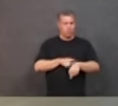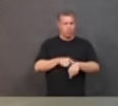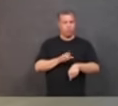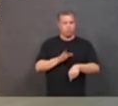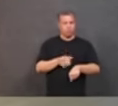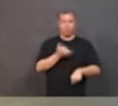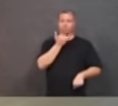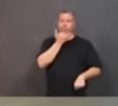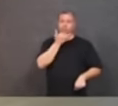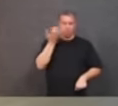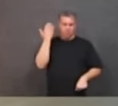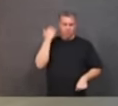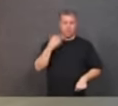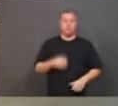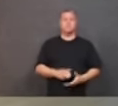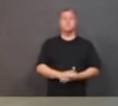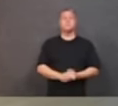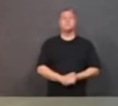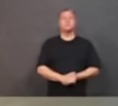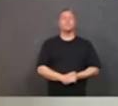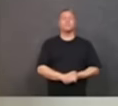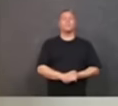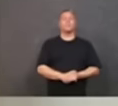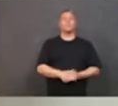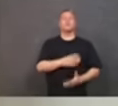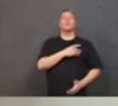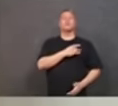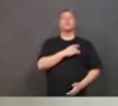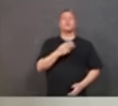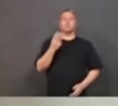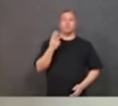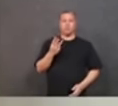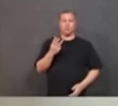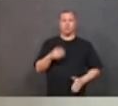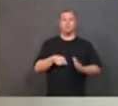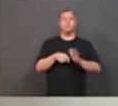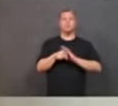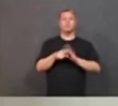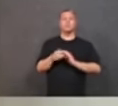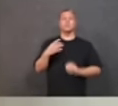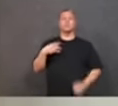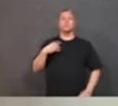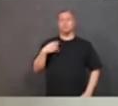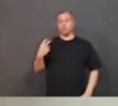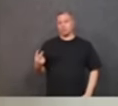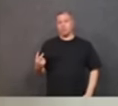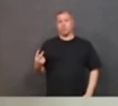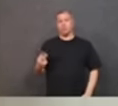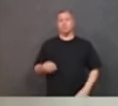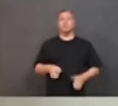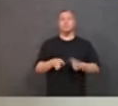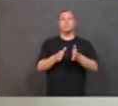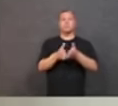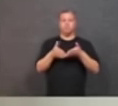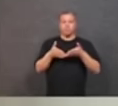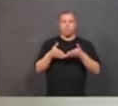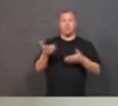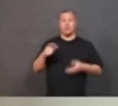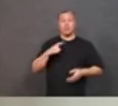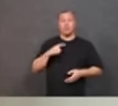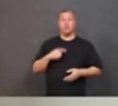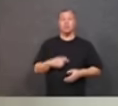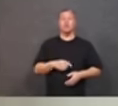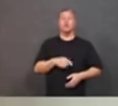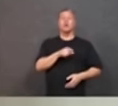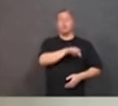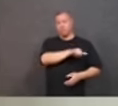erro nosso anteriormente. Agora, candidato 3 fará a pergunta ao candidato 2. Então, por favor, professor Valder terá um minuto para fazer